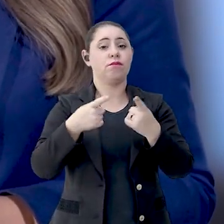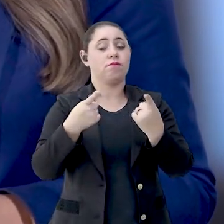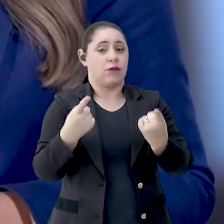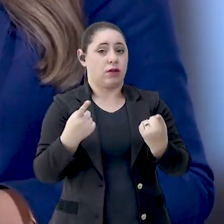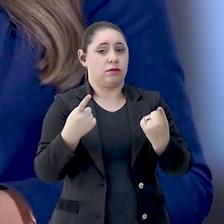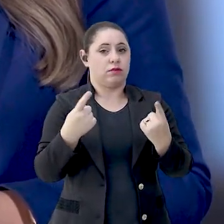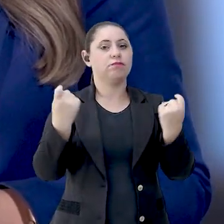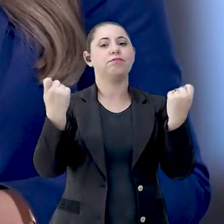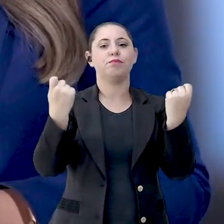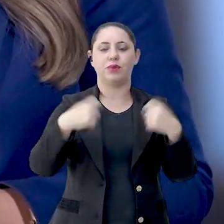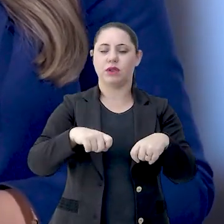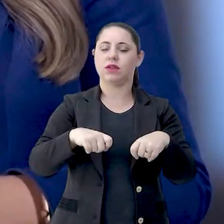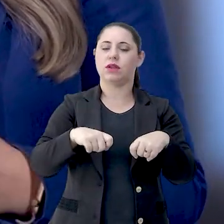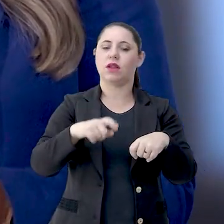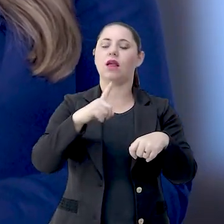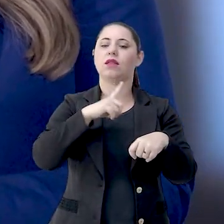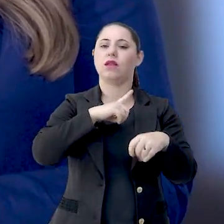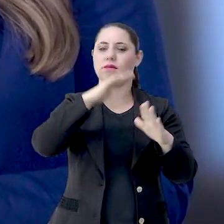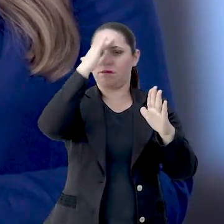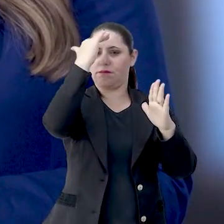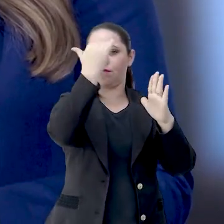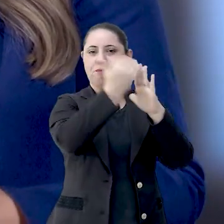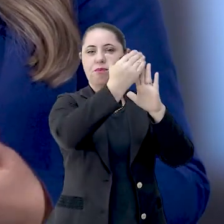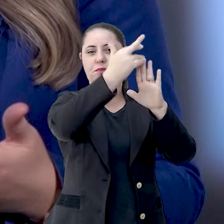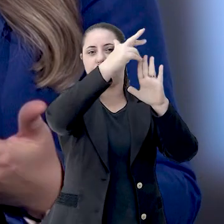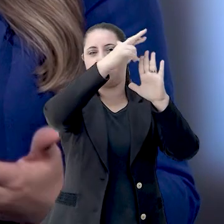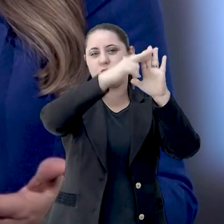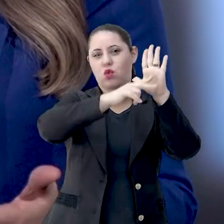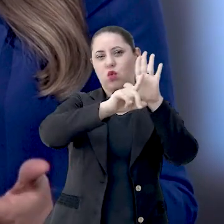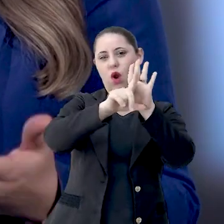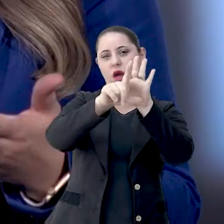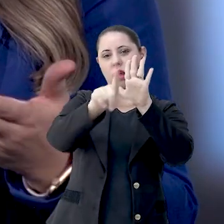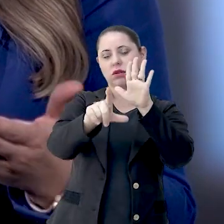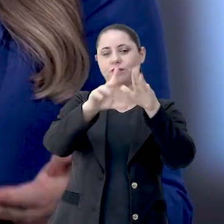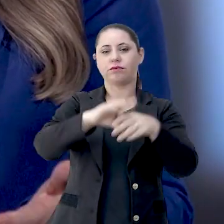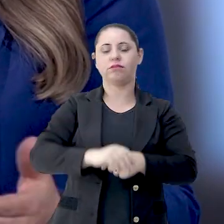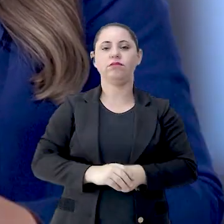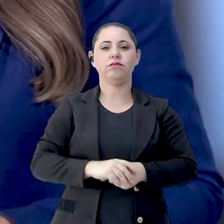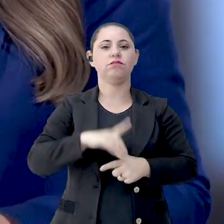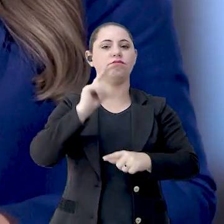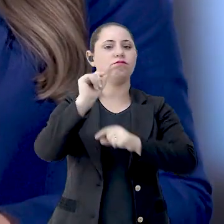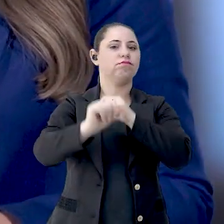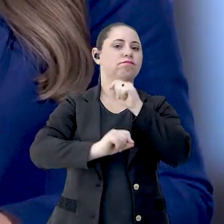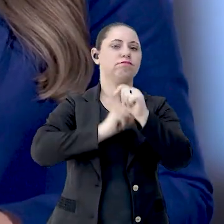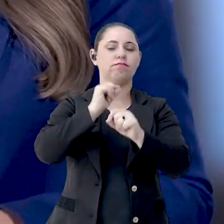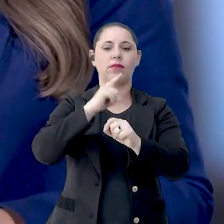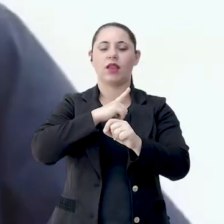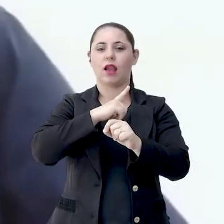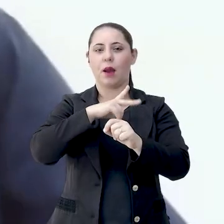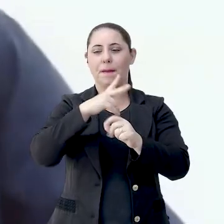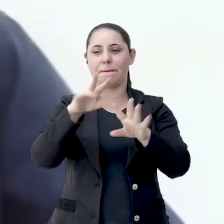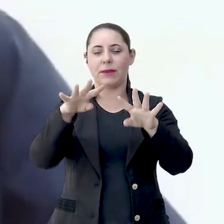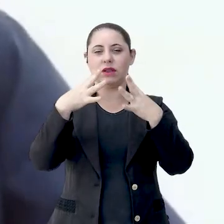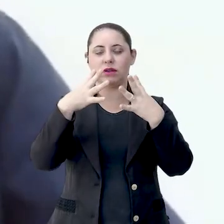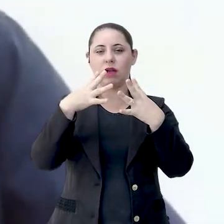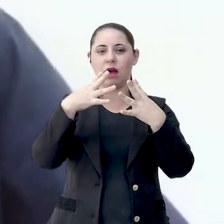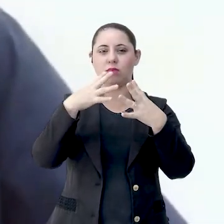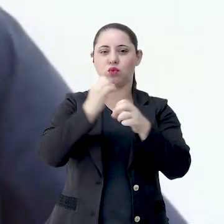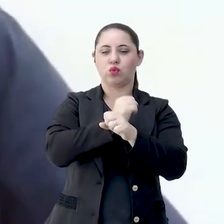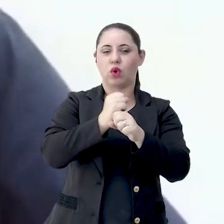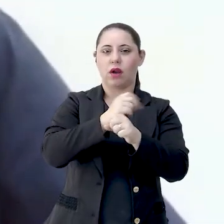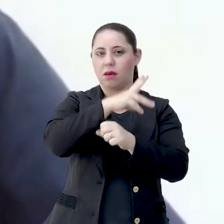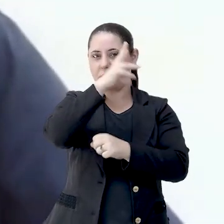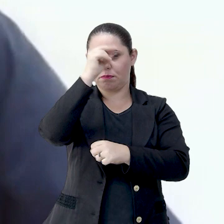adicional aos municípios, mas eles precisam atender integralmente à legislação. A gente percebe